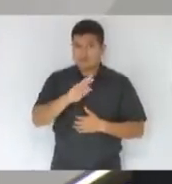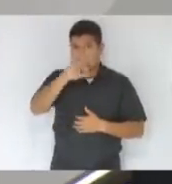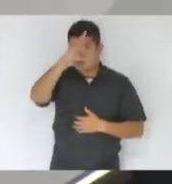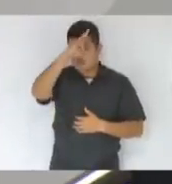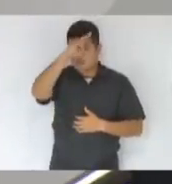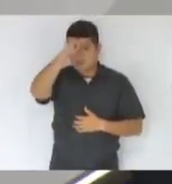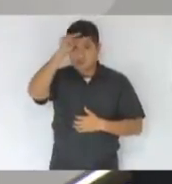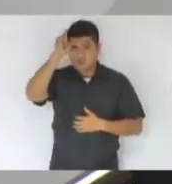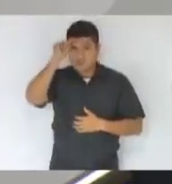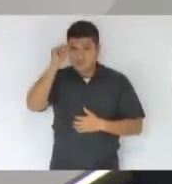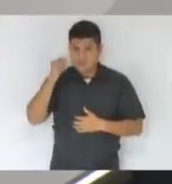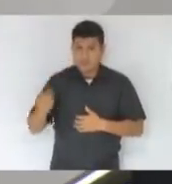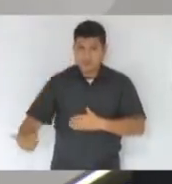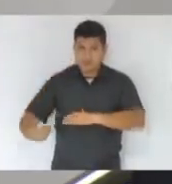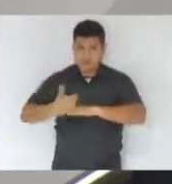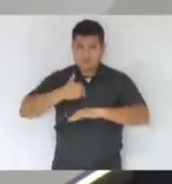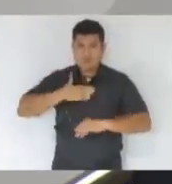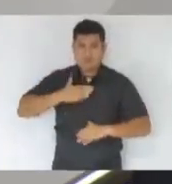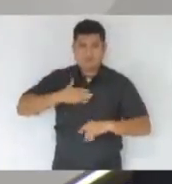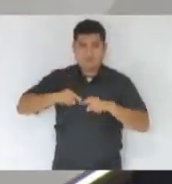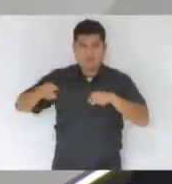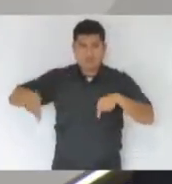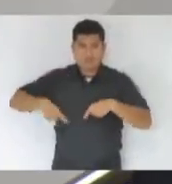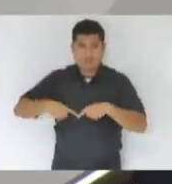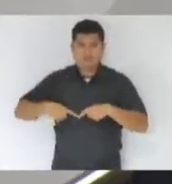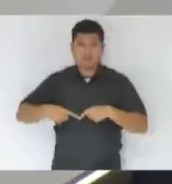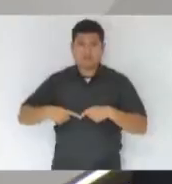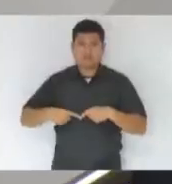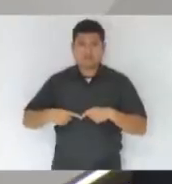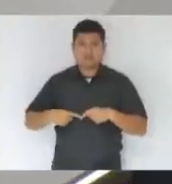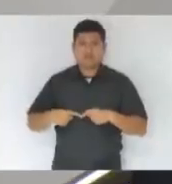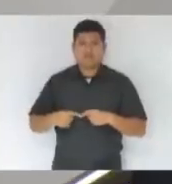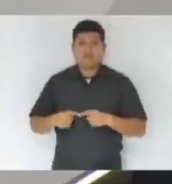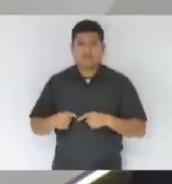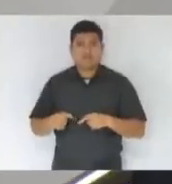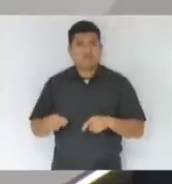gabinete. Assim como também não esteve no gabinete do coronel